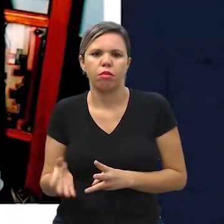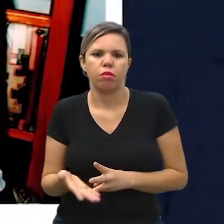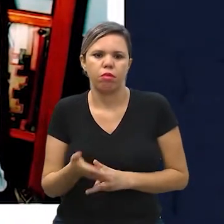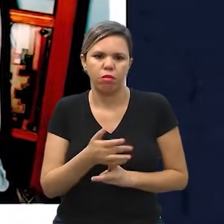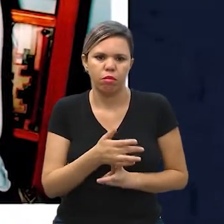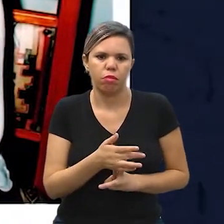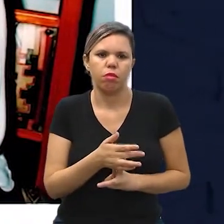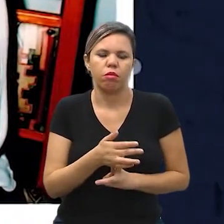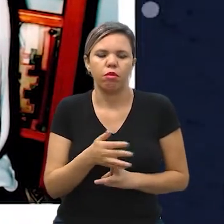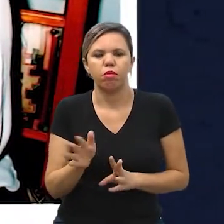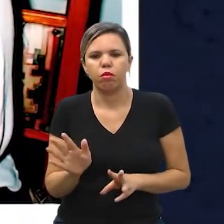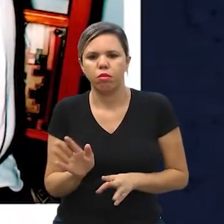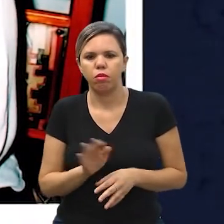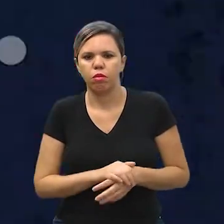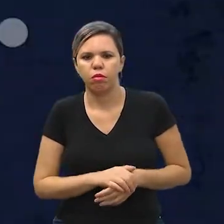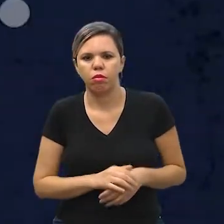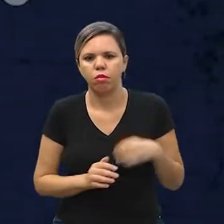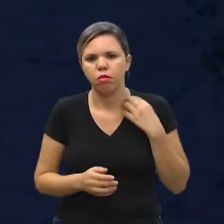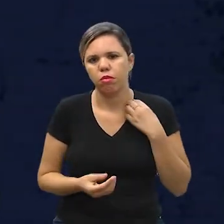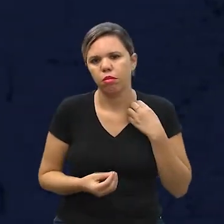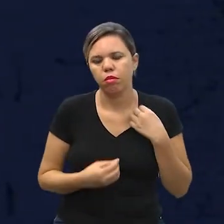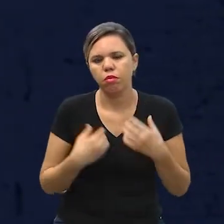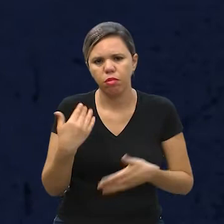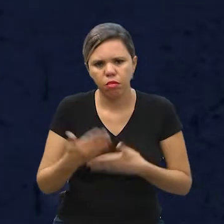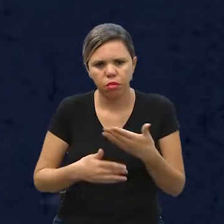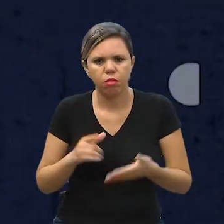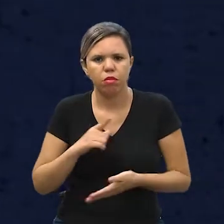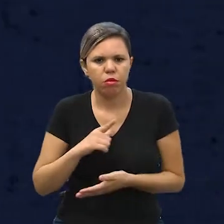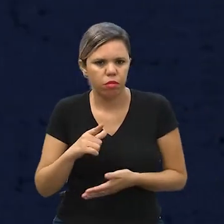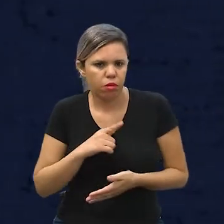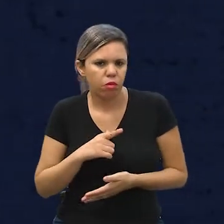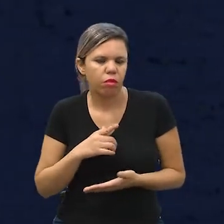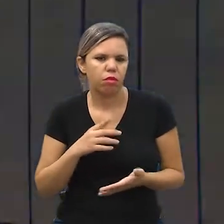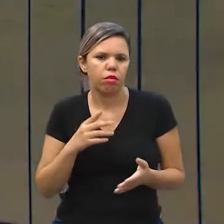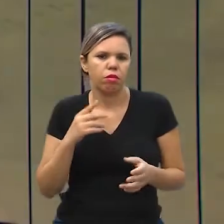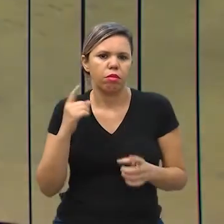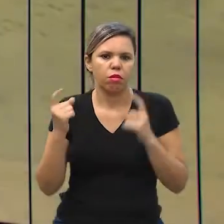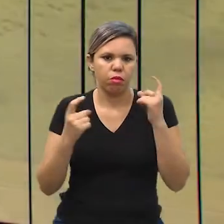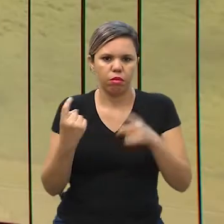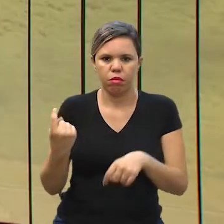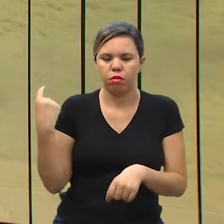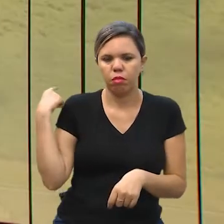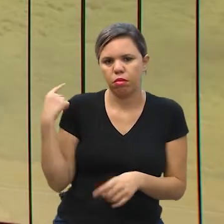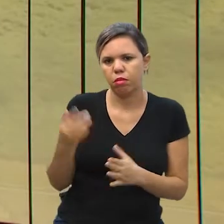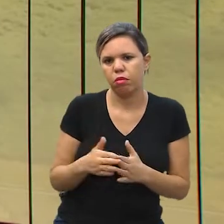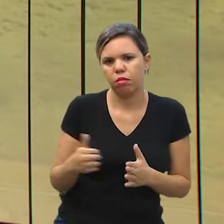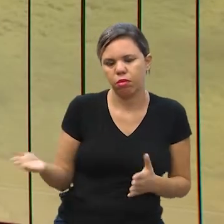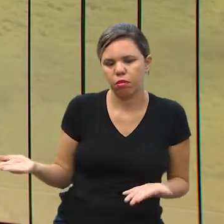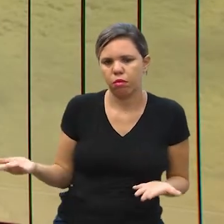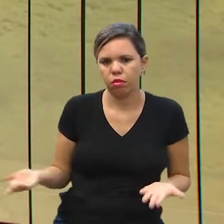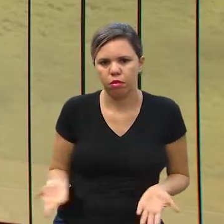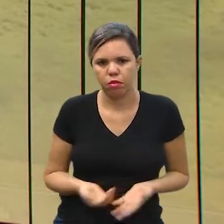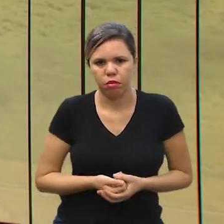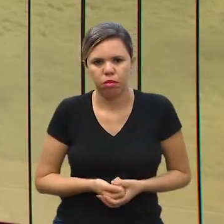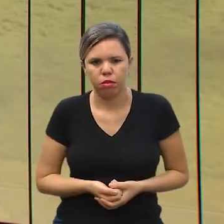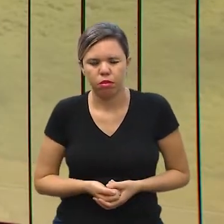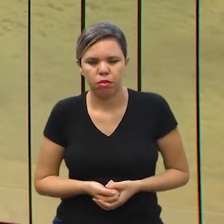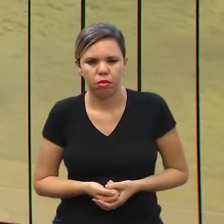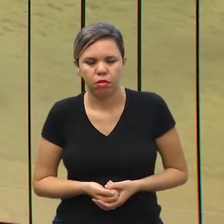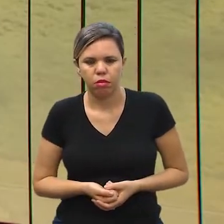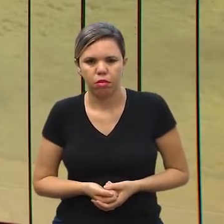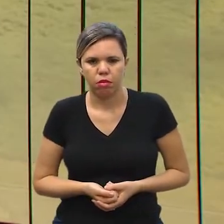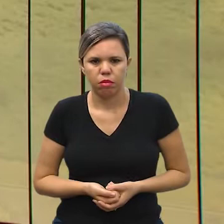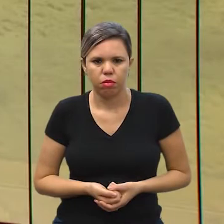é mais então havia já um certo temor da época enfim